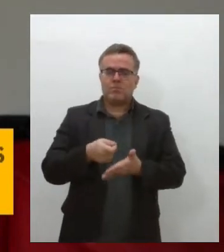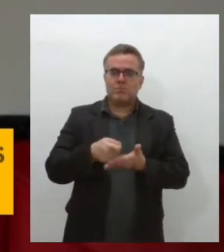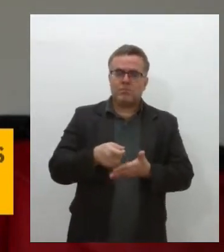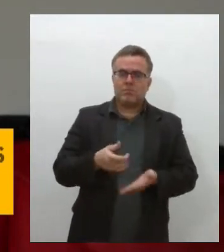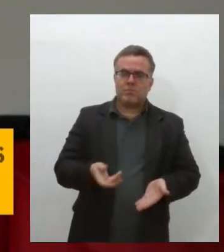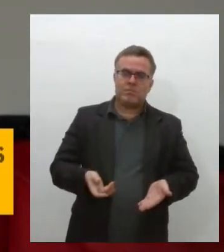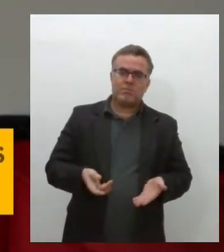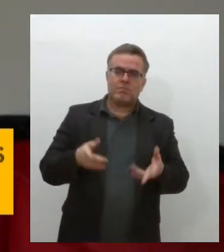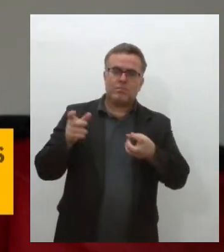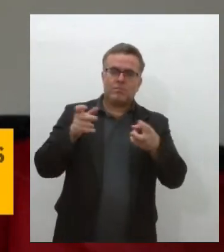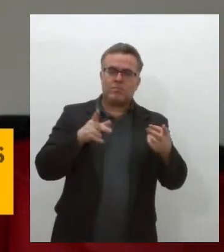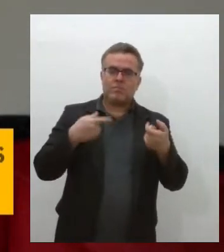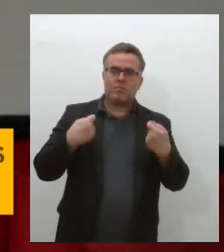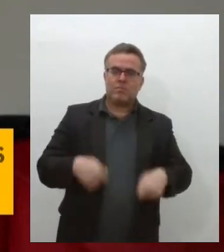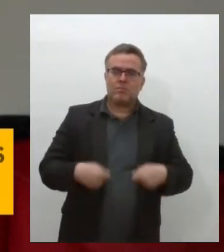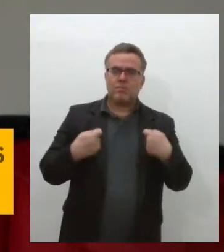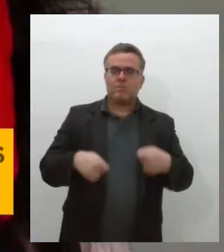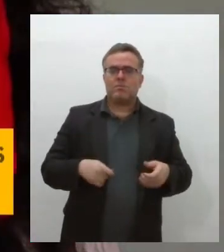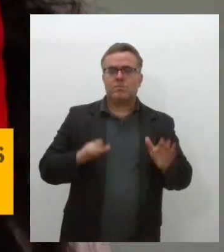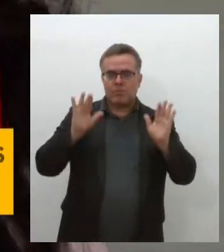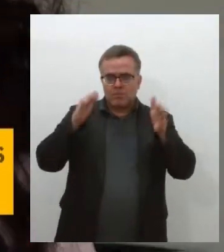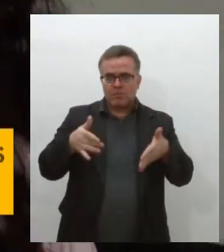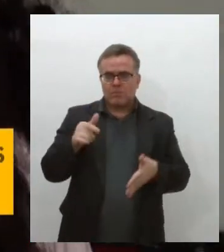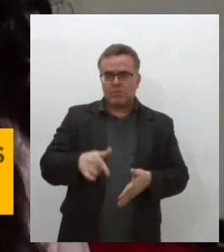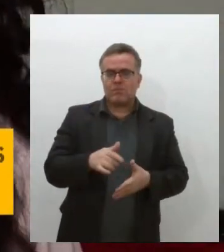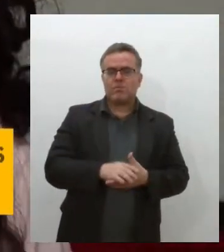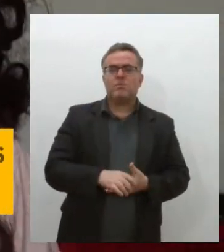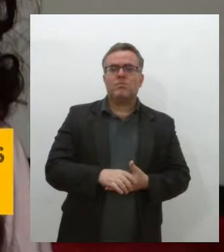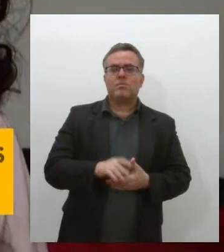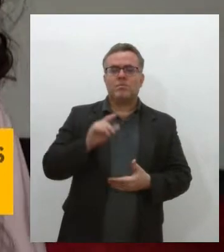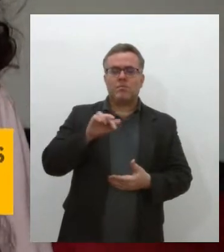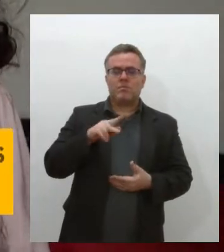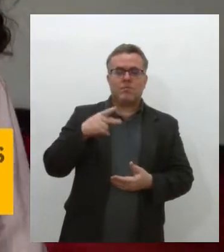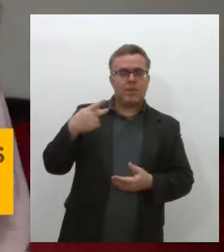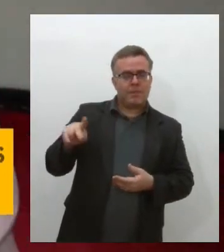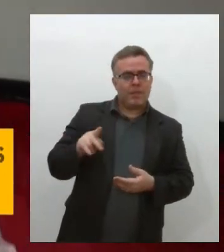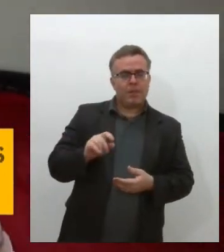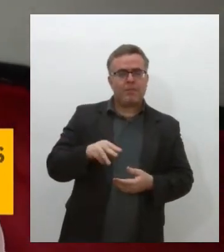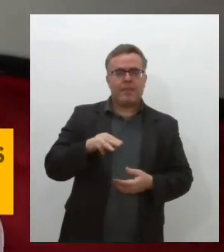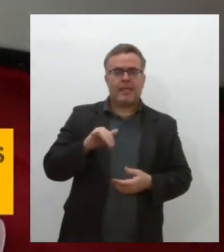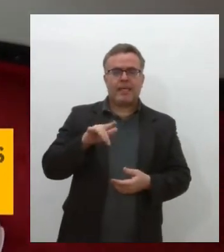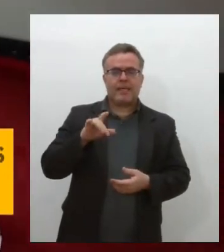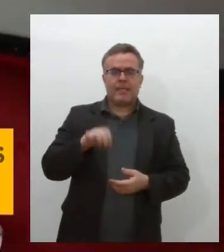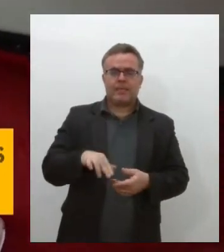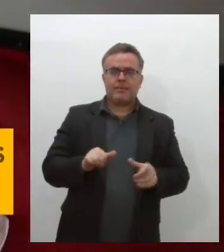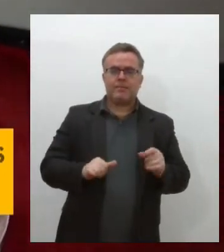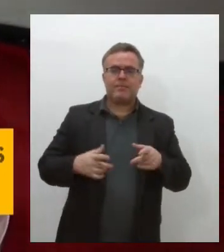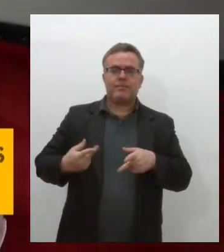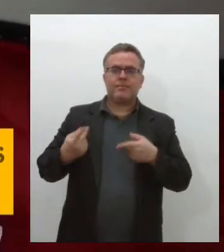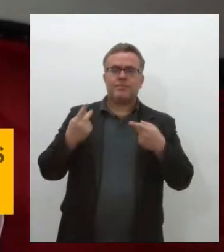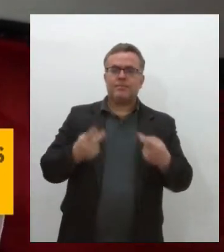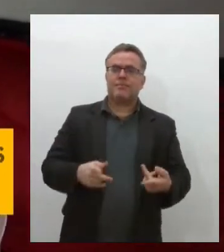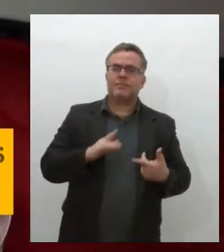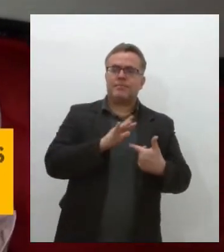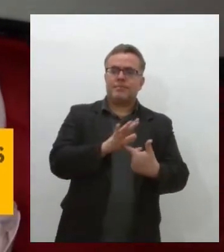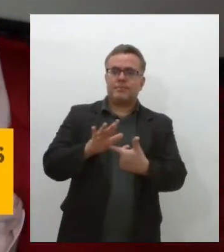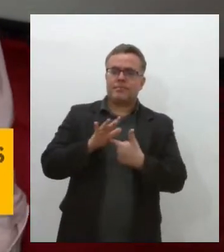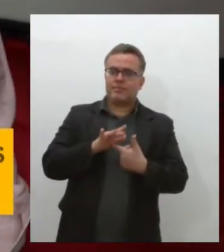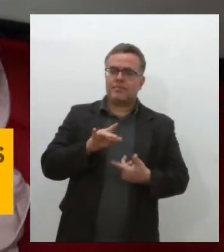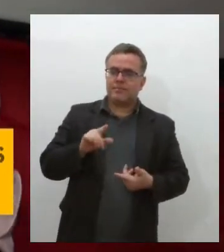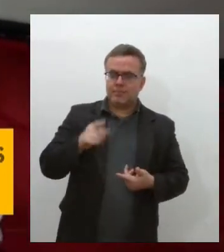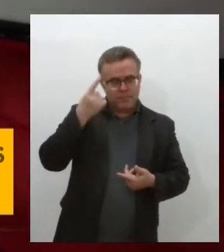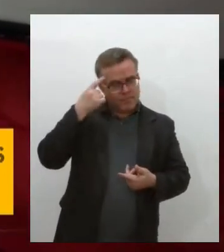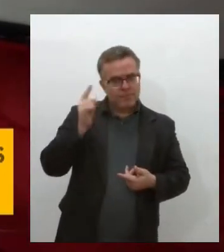e precisamos focar em Sergipe mesmo. A irmã de Mariana, Milena, disse que a visita mostrou um lado que ela não tinha acesso